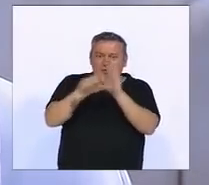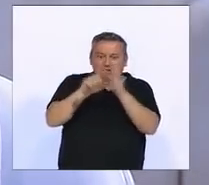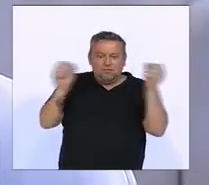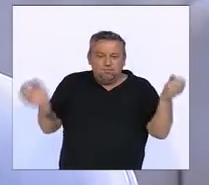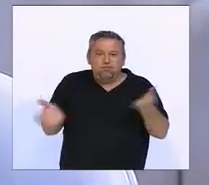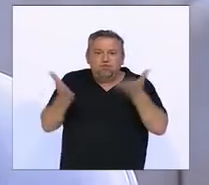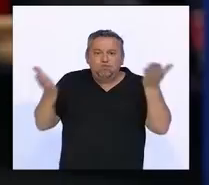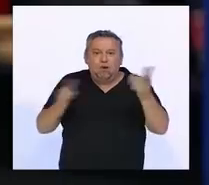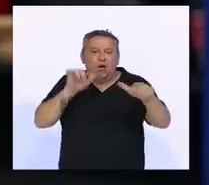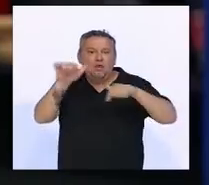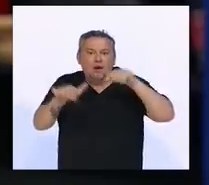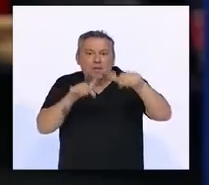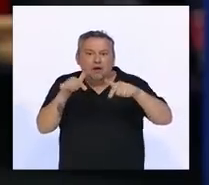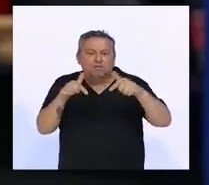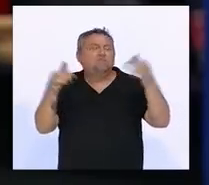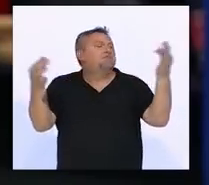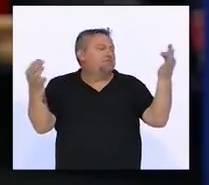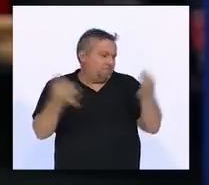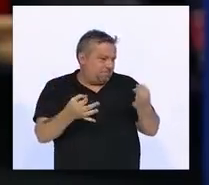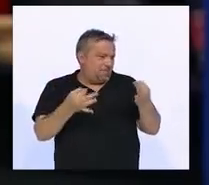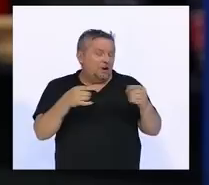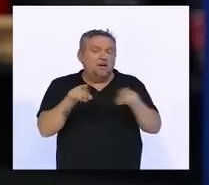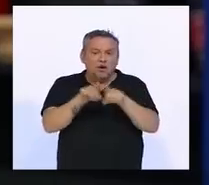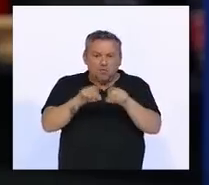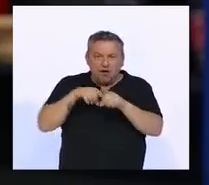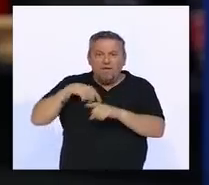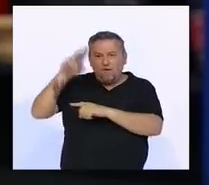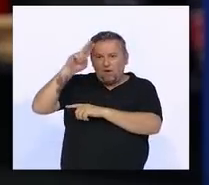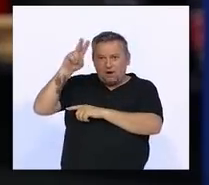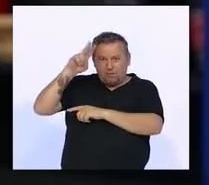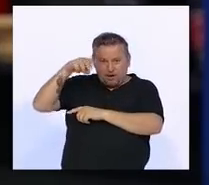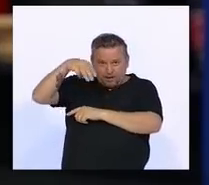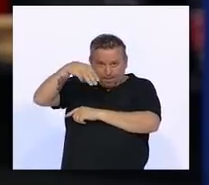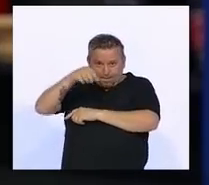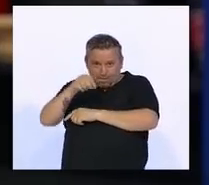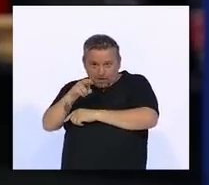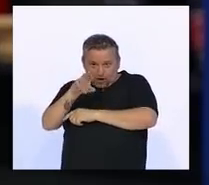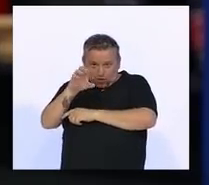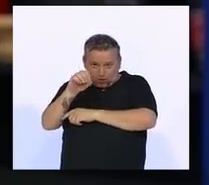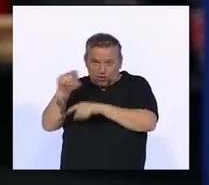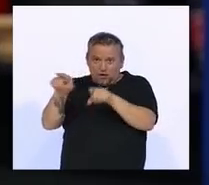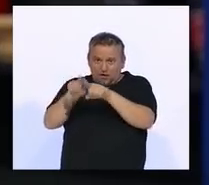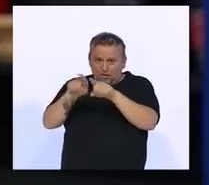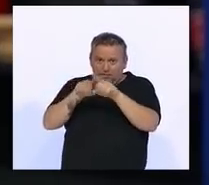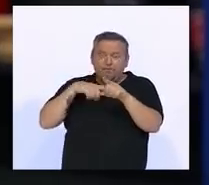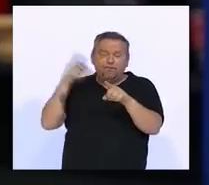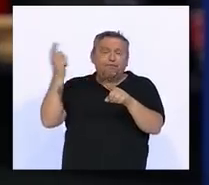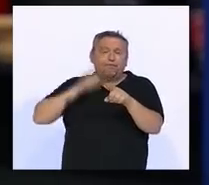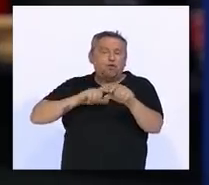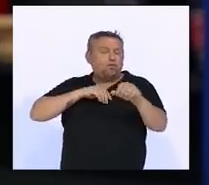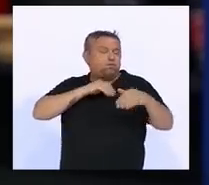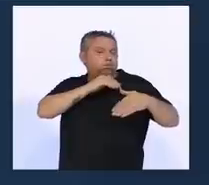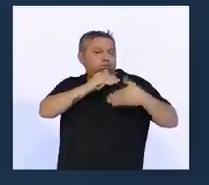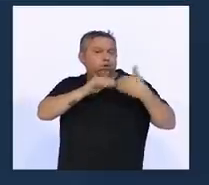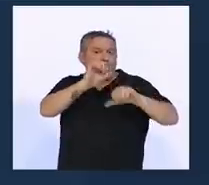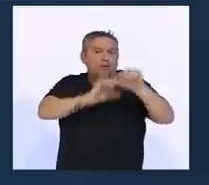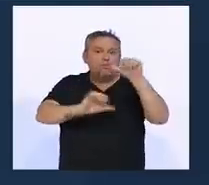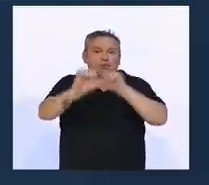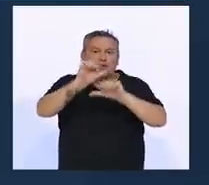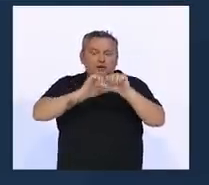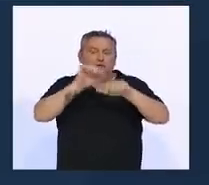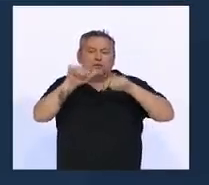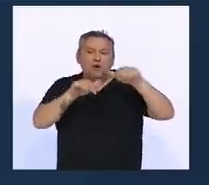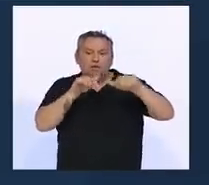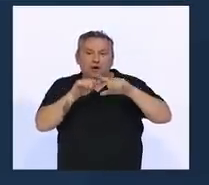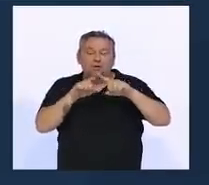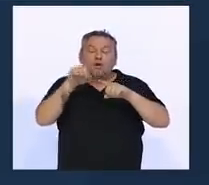estimule a geração de empregos? Com certeza. E quero lembrar ainda, Mauro, que no período, Mariana, da aprovação da reforma, eu estava lá dentro do Congresso.